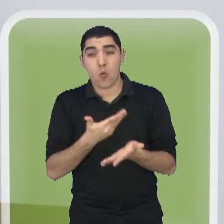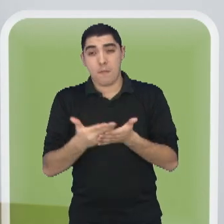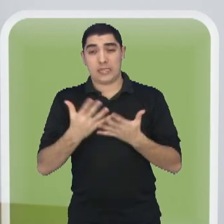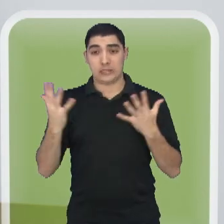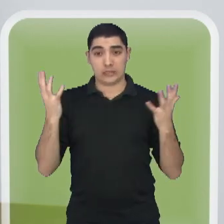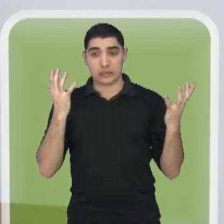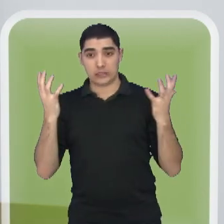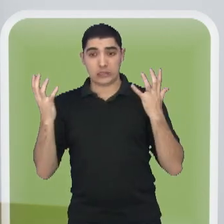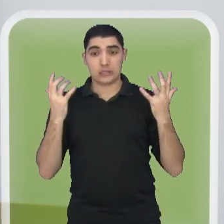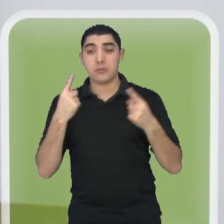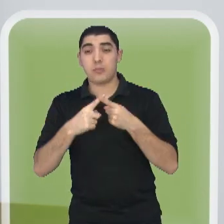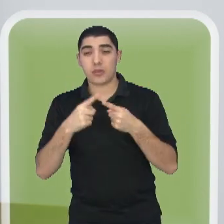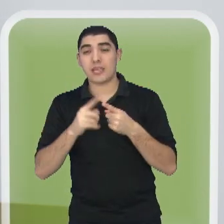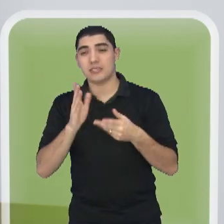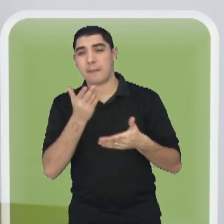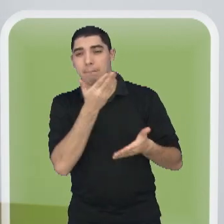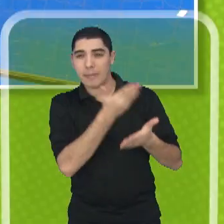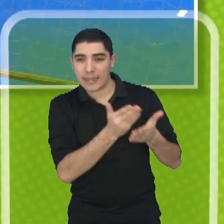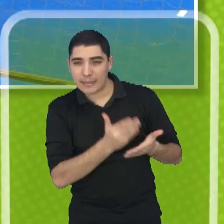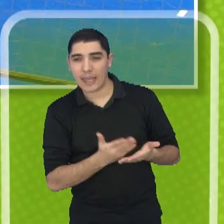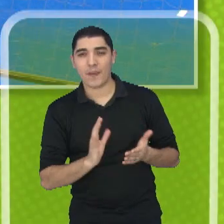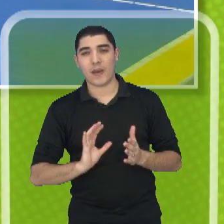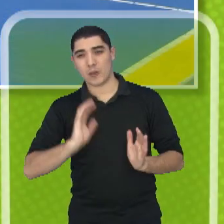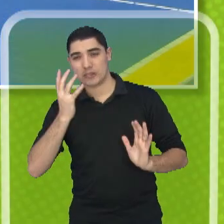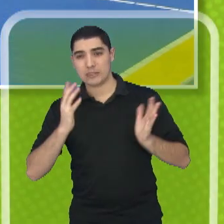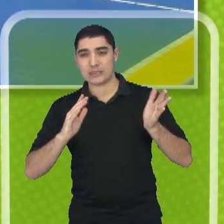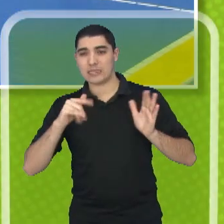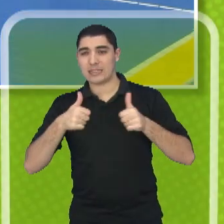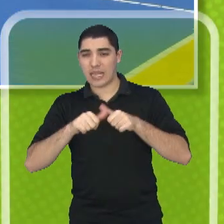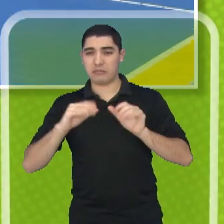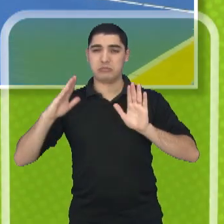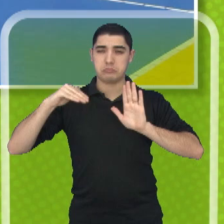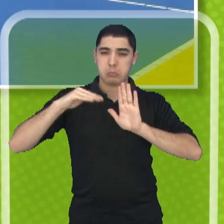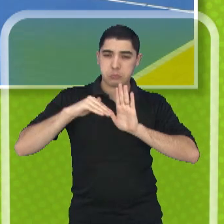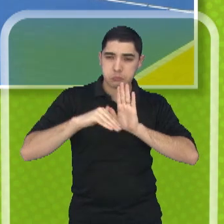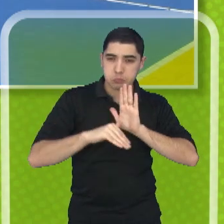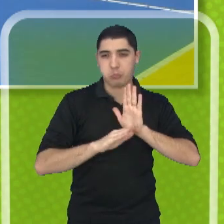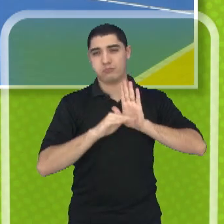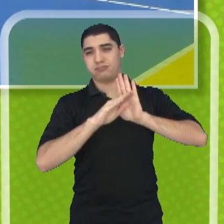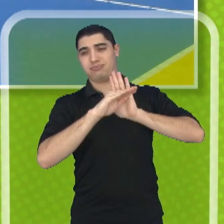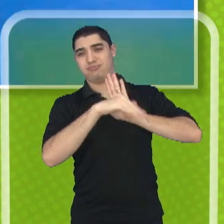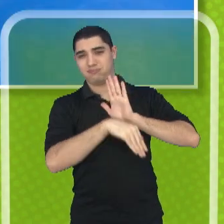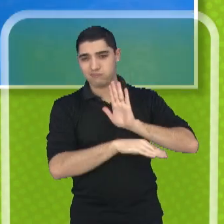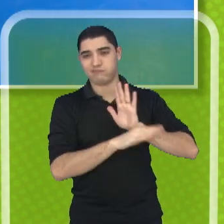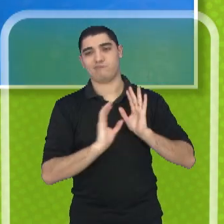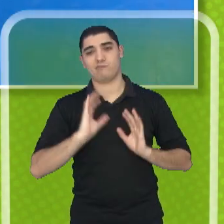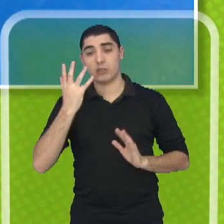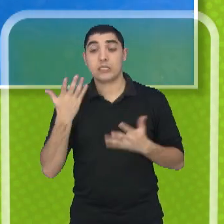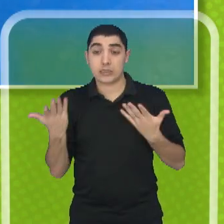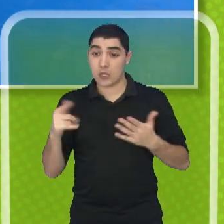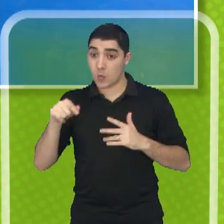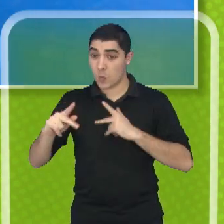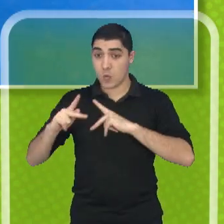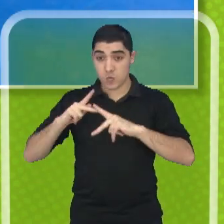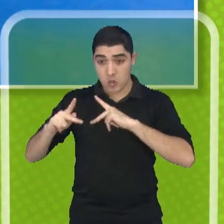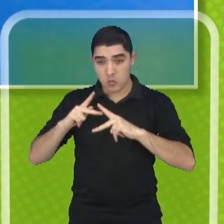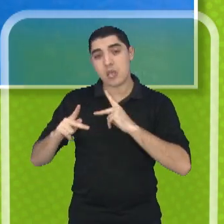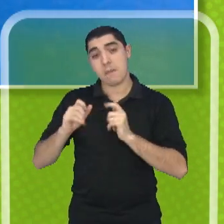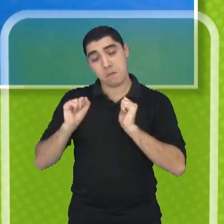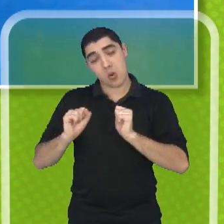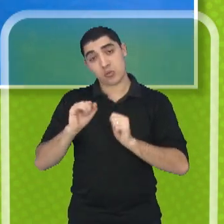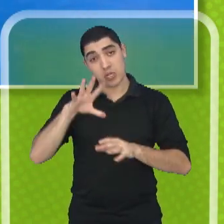resultados ruins, vem oscilando um pouco na competição, mas acho que por jogar em casa, né, o São José pode aproveitar esse fator por jogar em